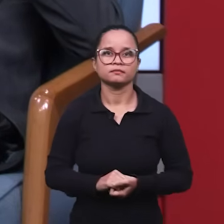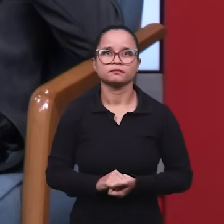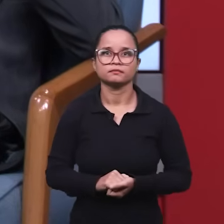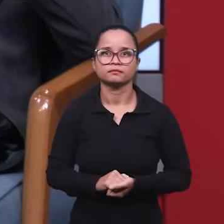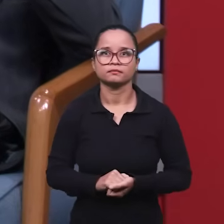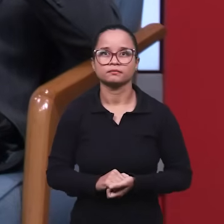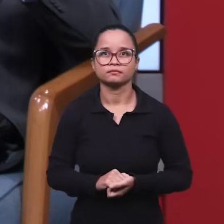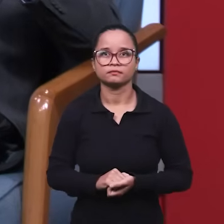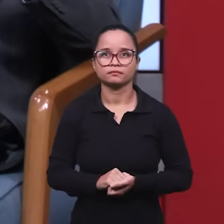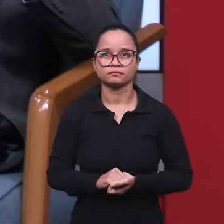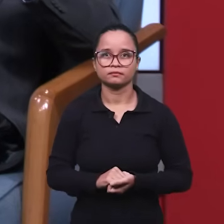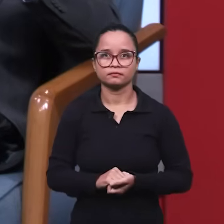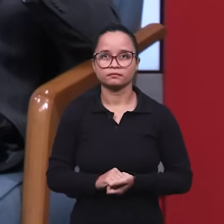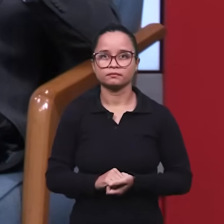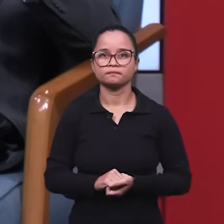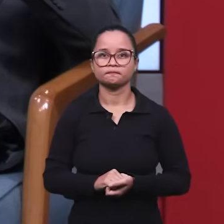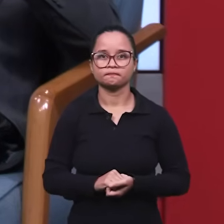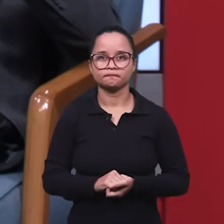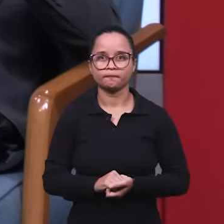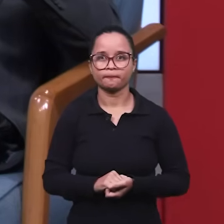Mas, mesmo